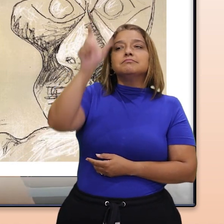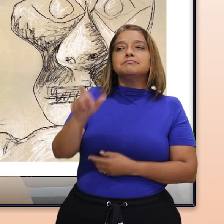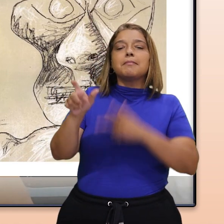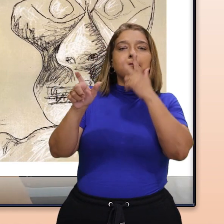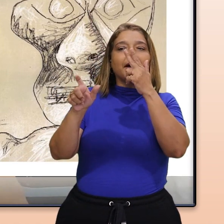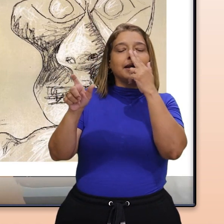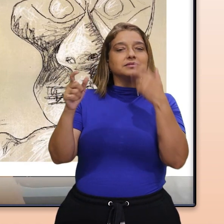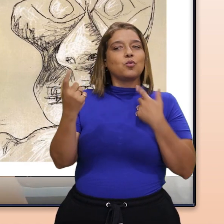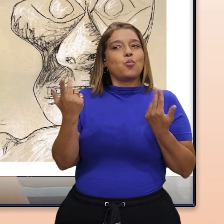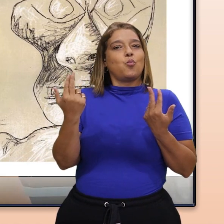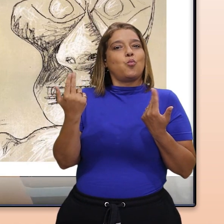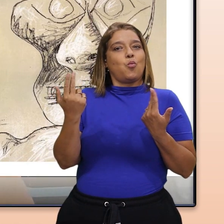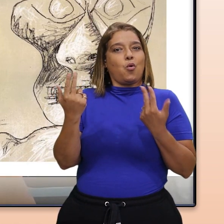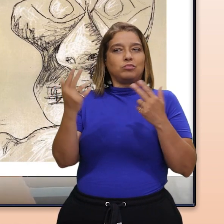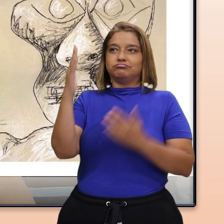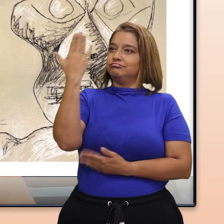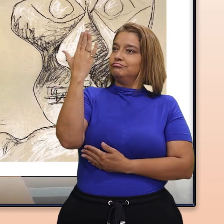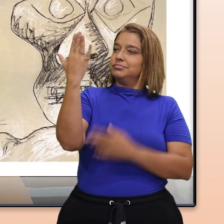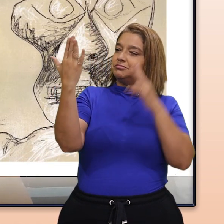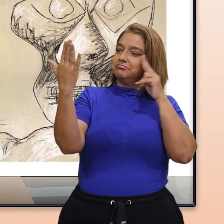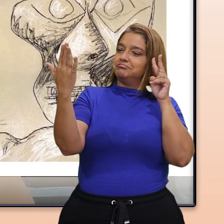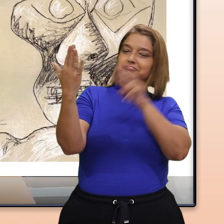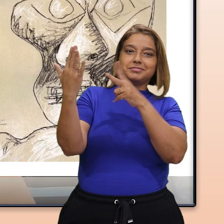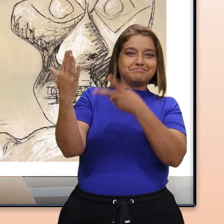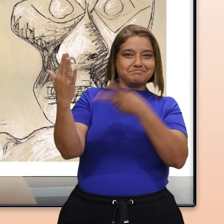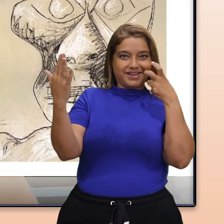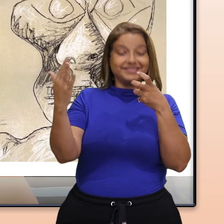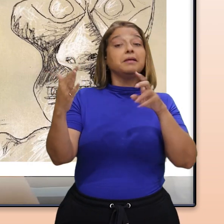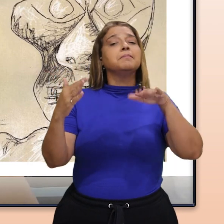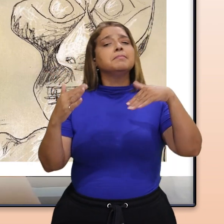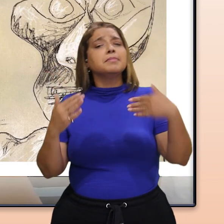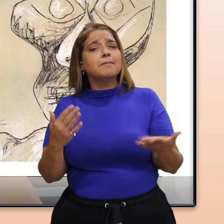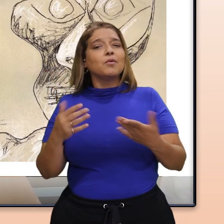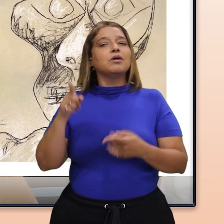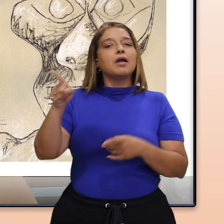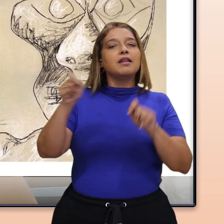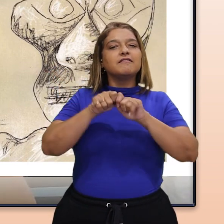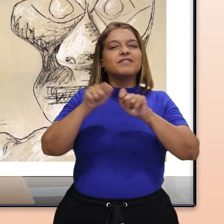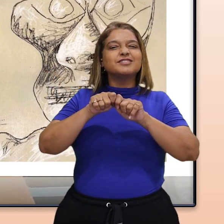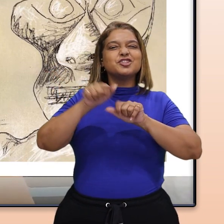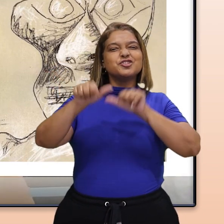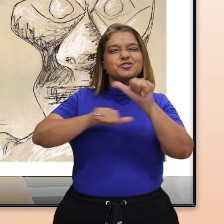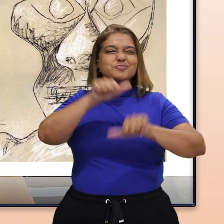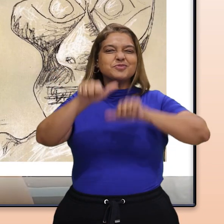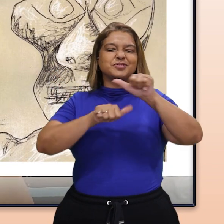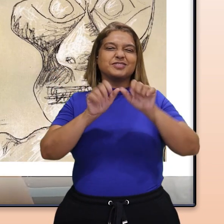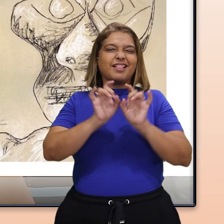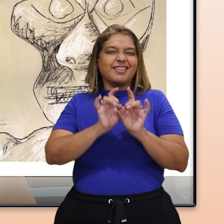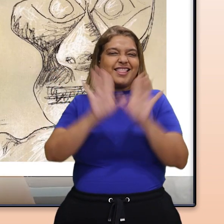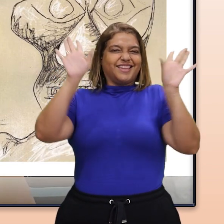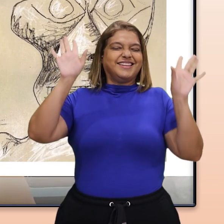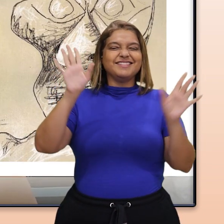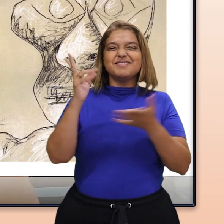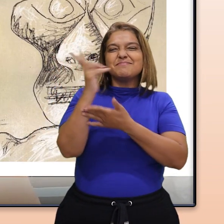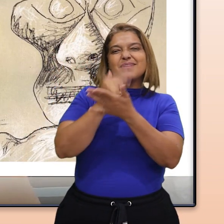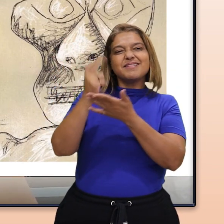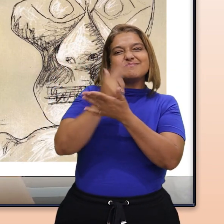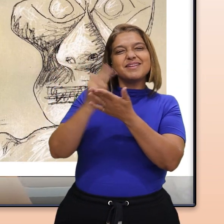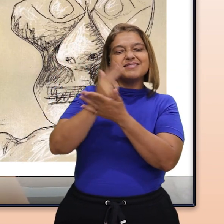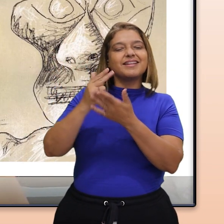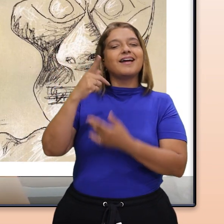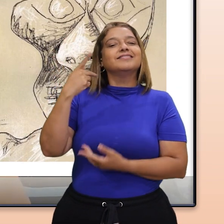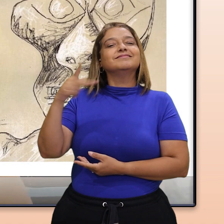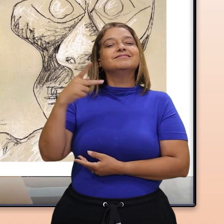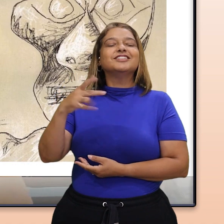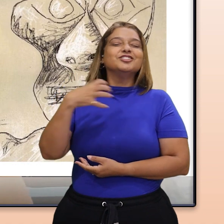ele realmente aparentava no espelho. Depois ele foi se desconstruindo, se libertando e